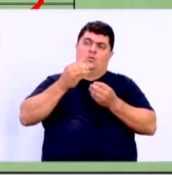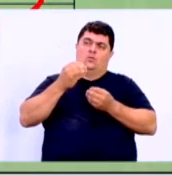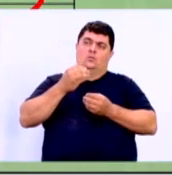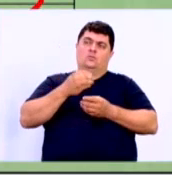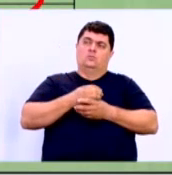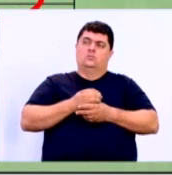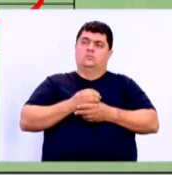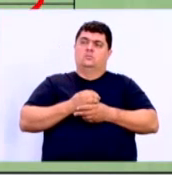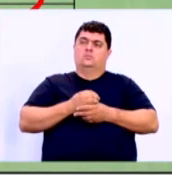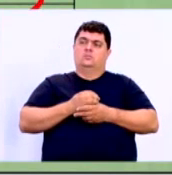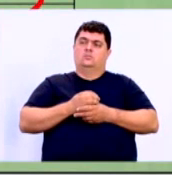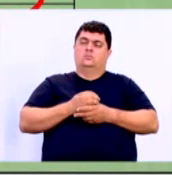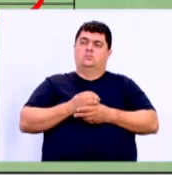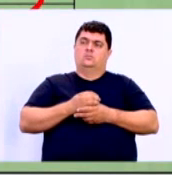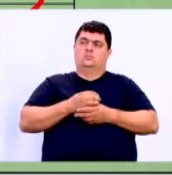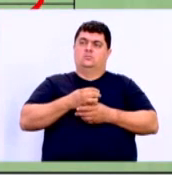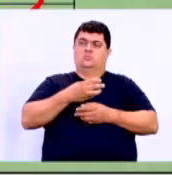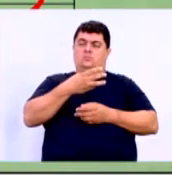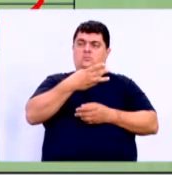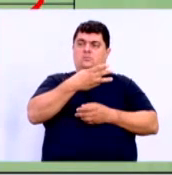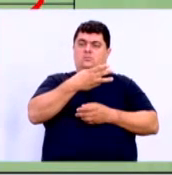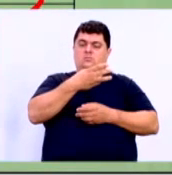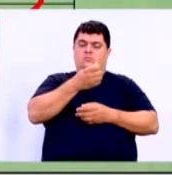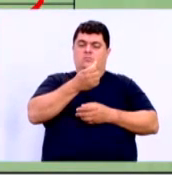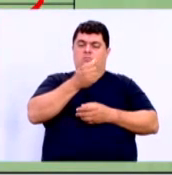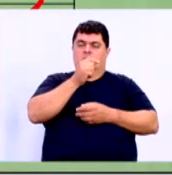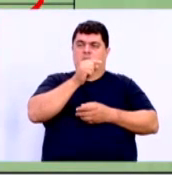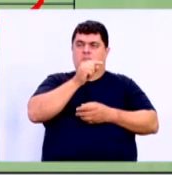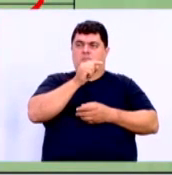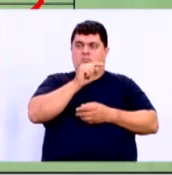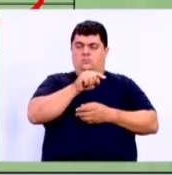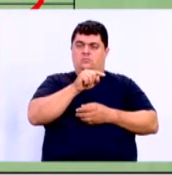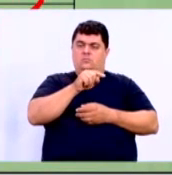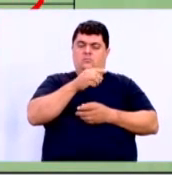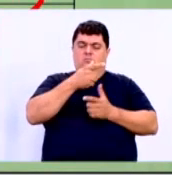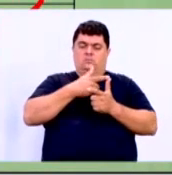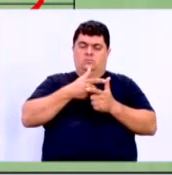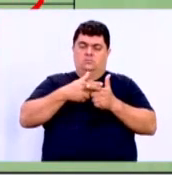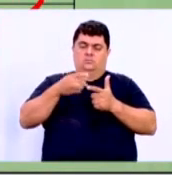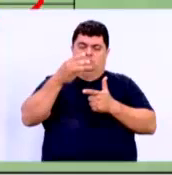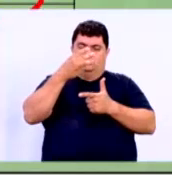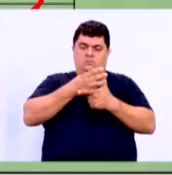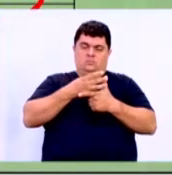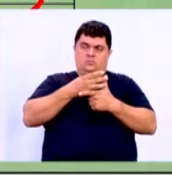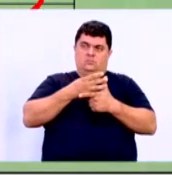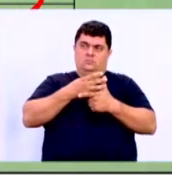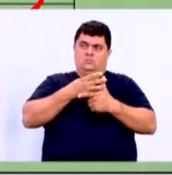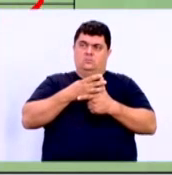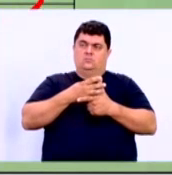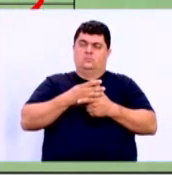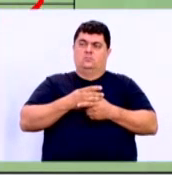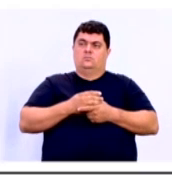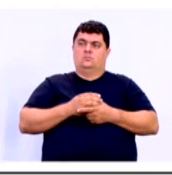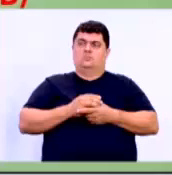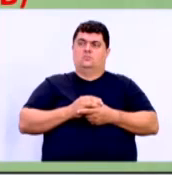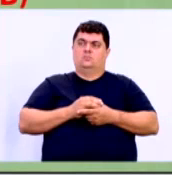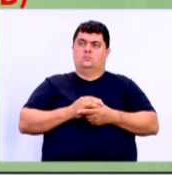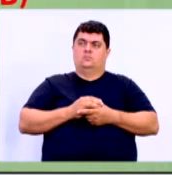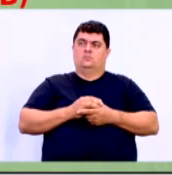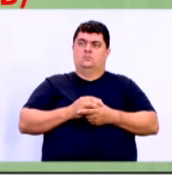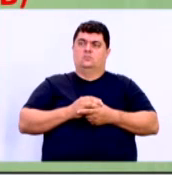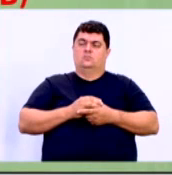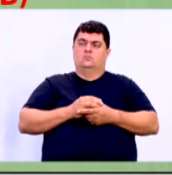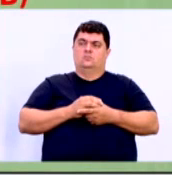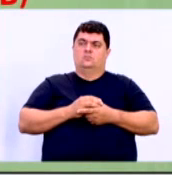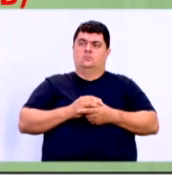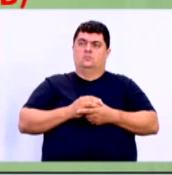produto? Isso aí é com você, aluna. 36.000. Qual é o valor total? Produzido 30.000, né? 3.000.